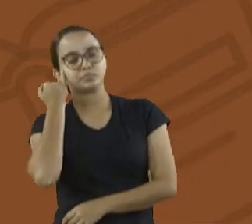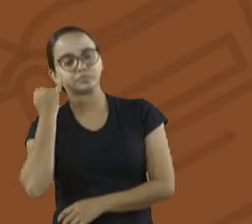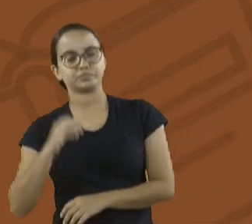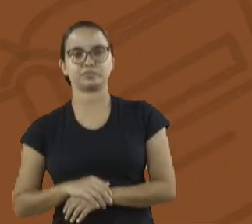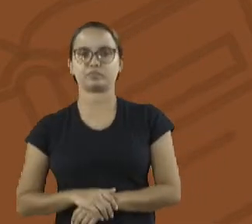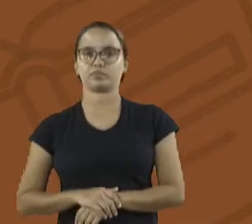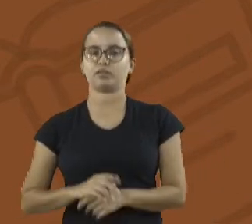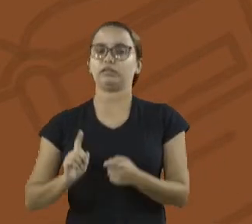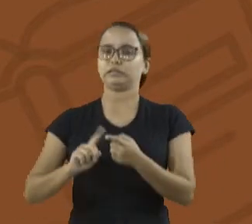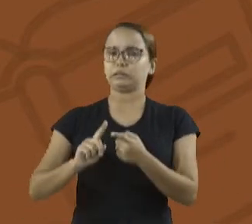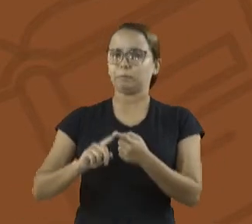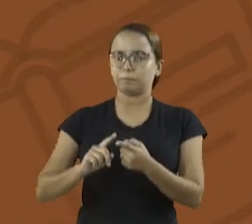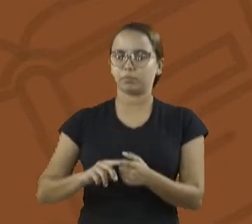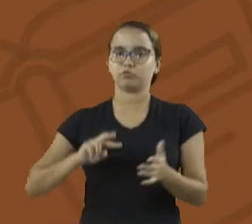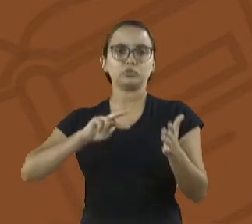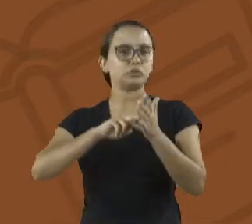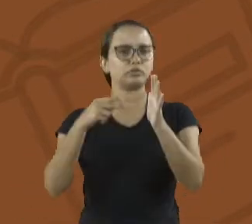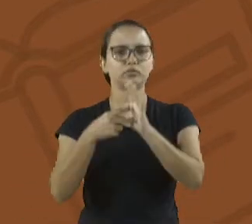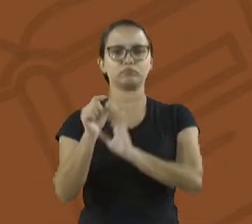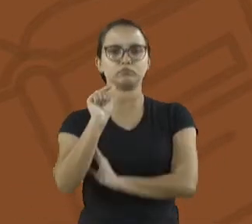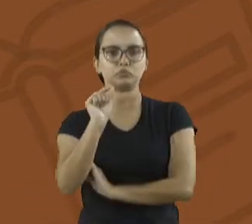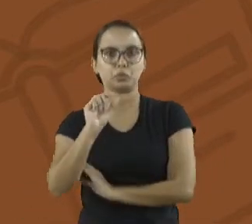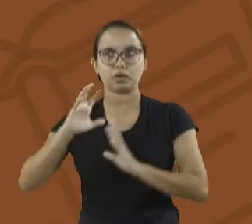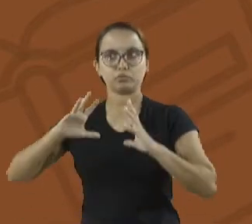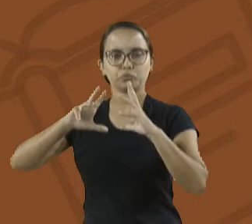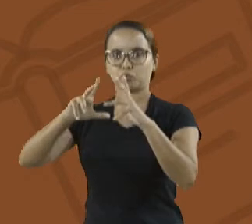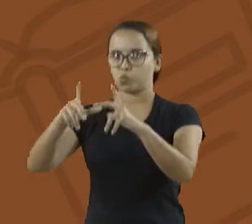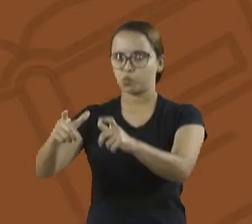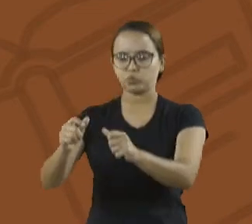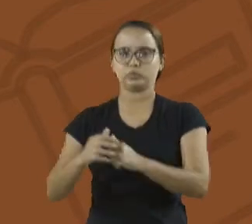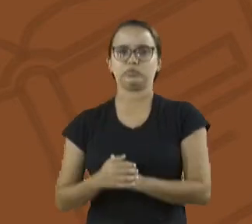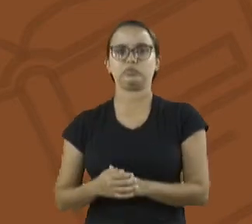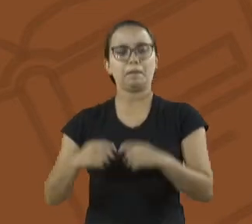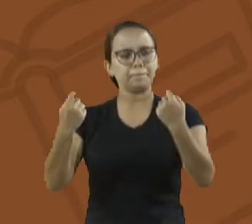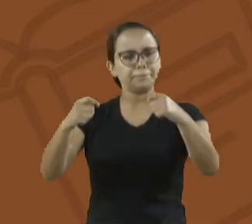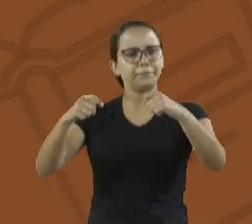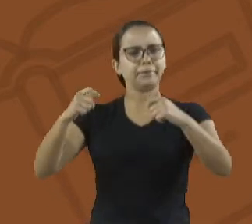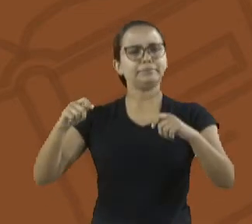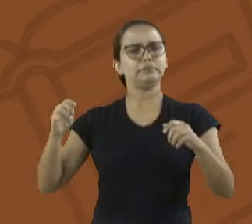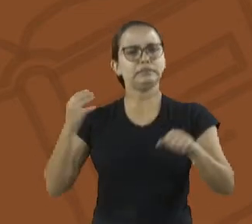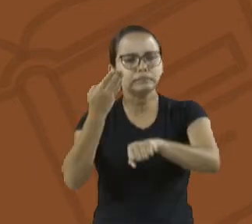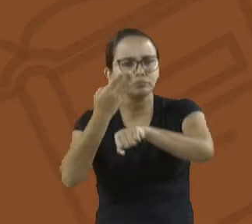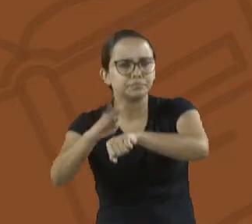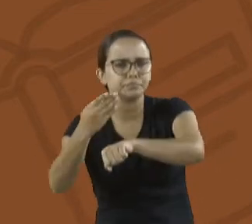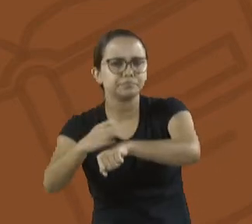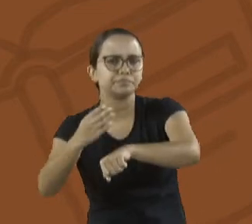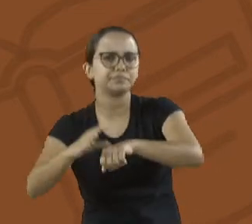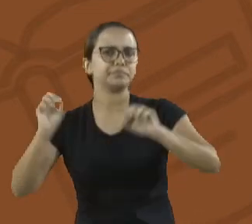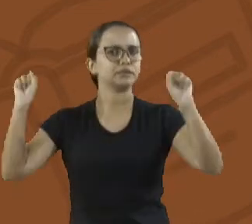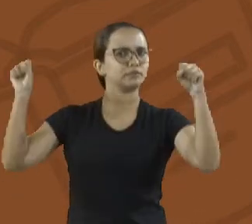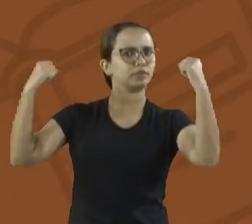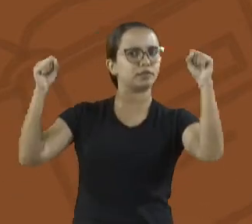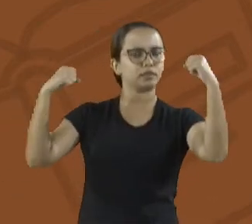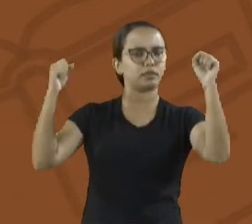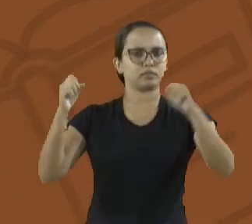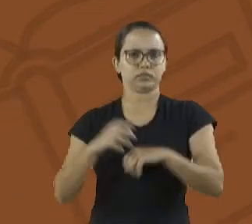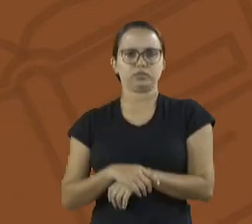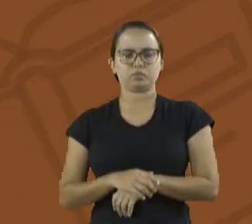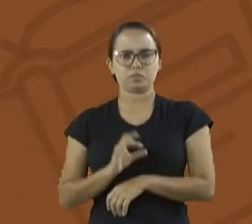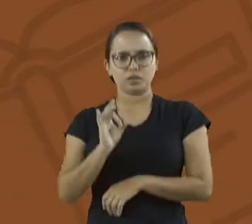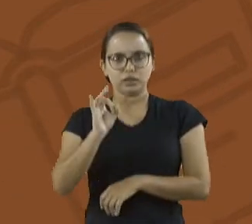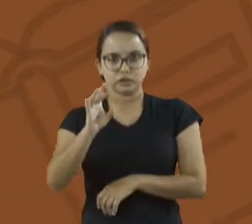praticar atividade, nós todos precisamos praticar atividade. Não é uma questão só de bem-estar, é quase